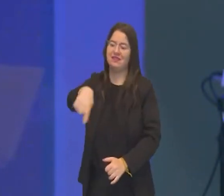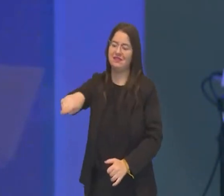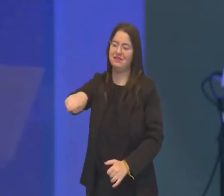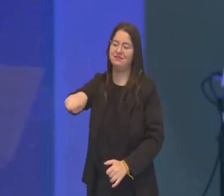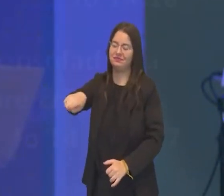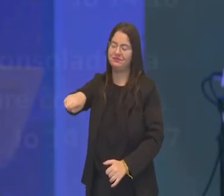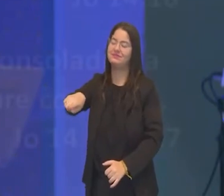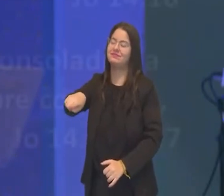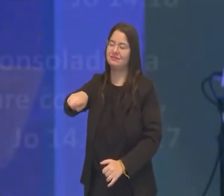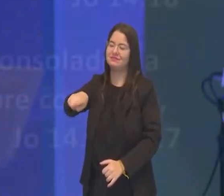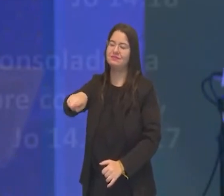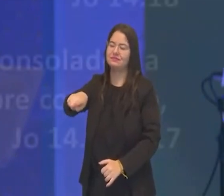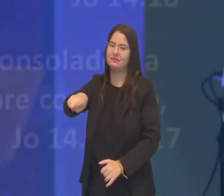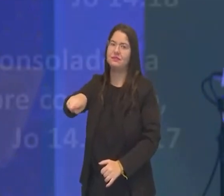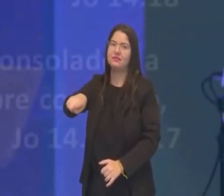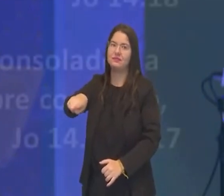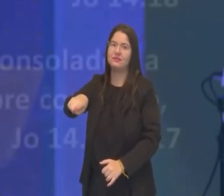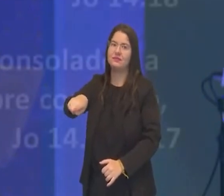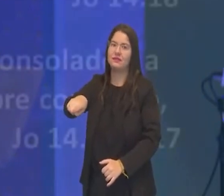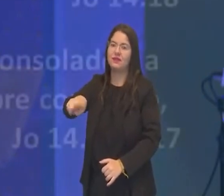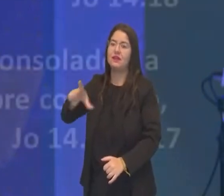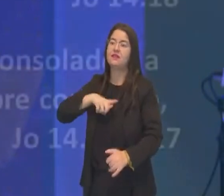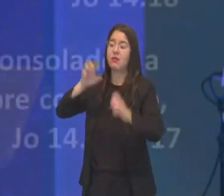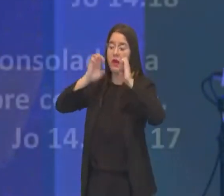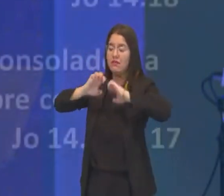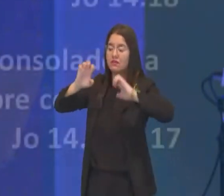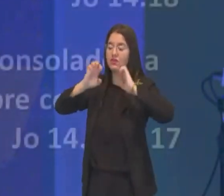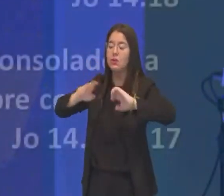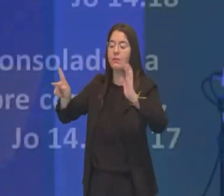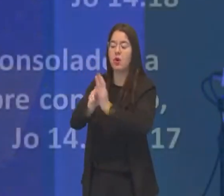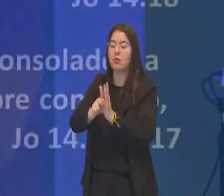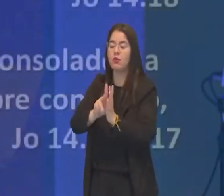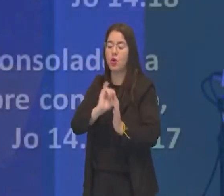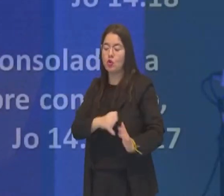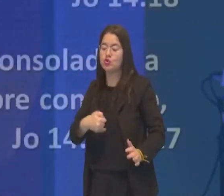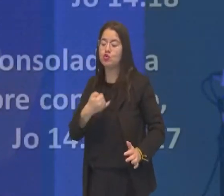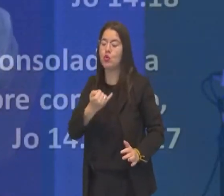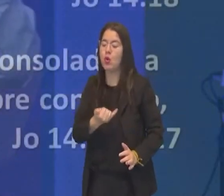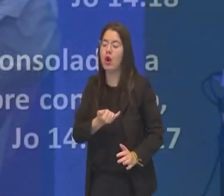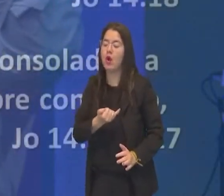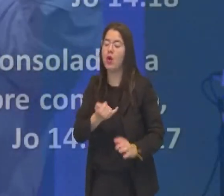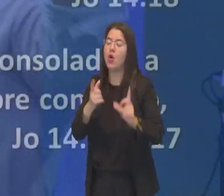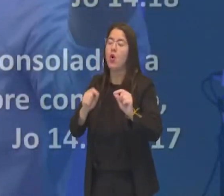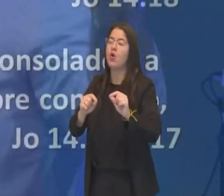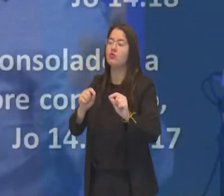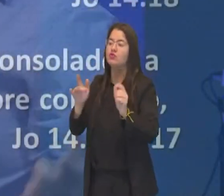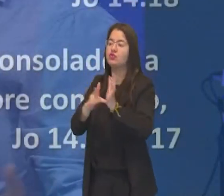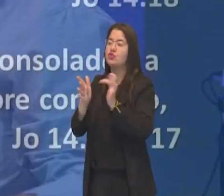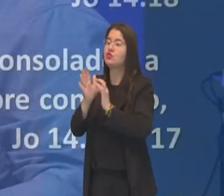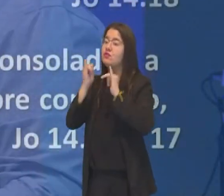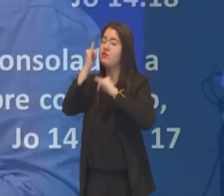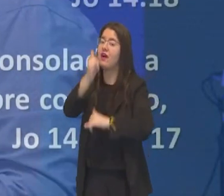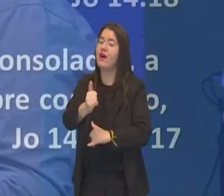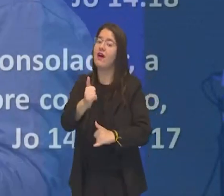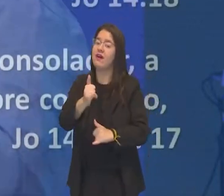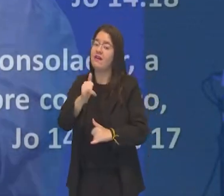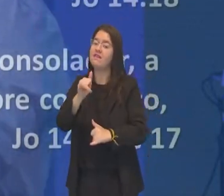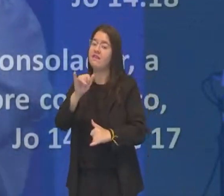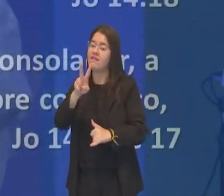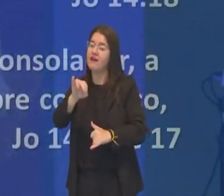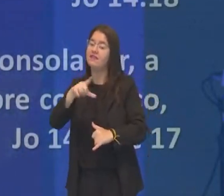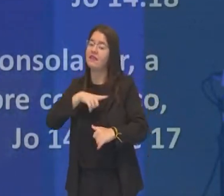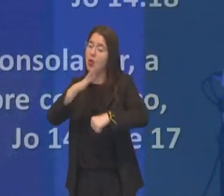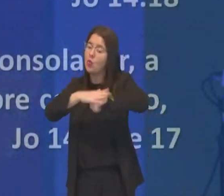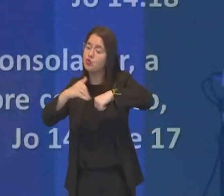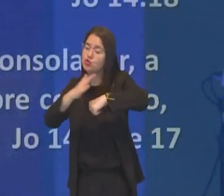falou lá também, lá no Evangelho de João, e Ele disse: o Pai vos dará outro Consolador, a fim